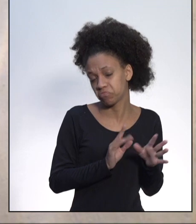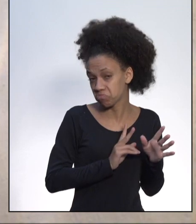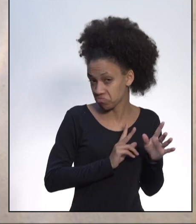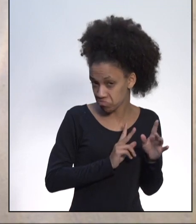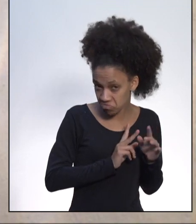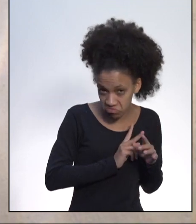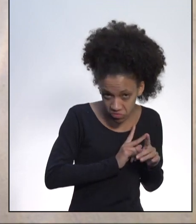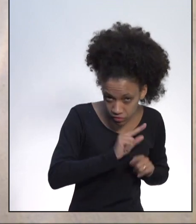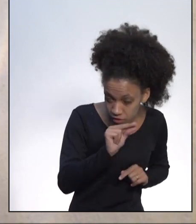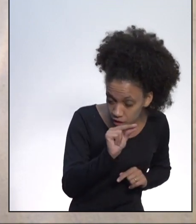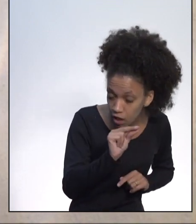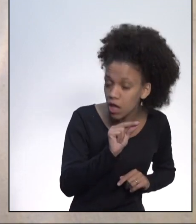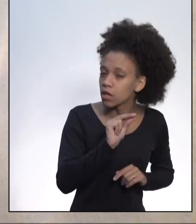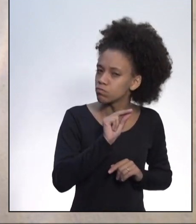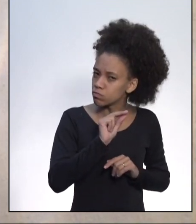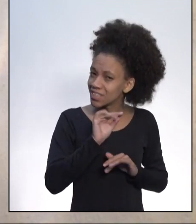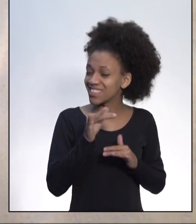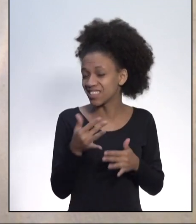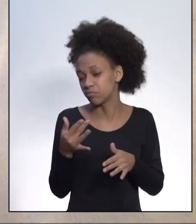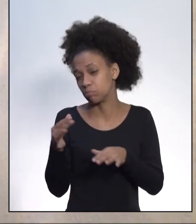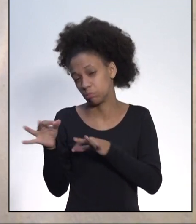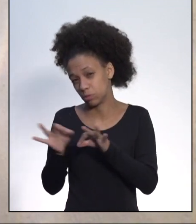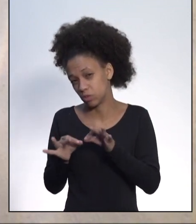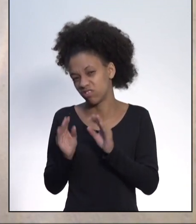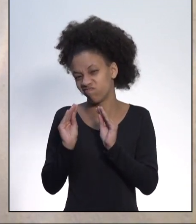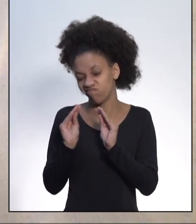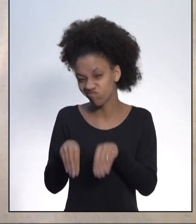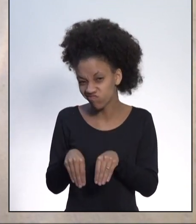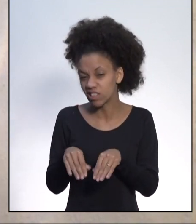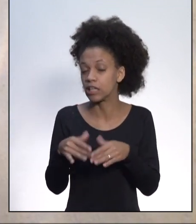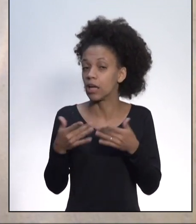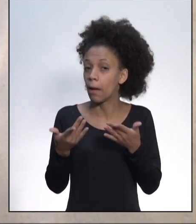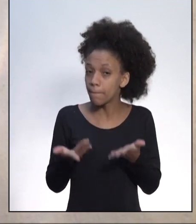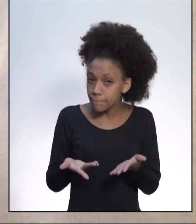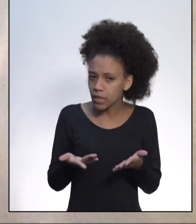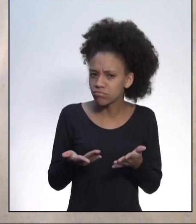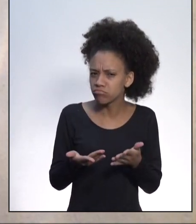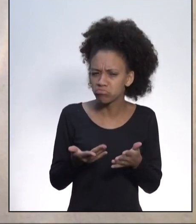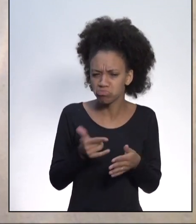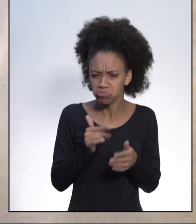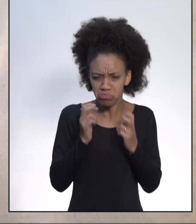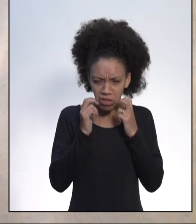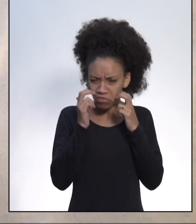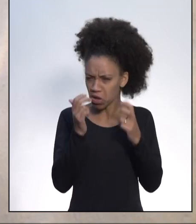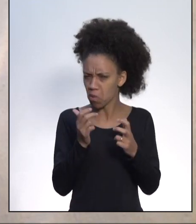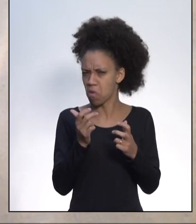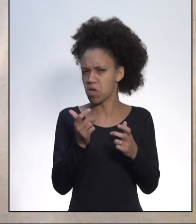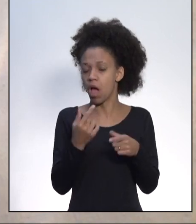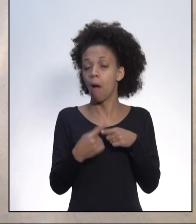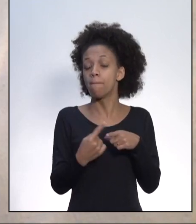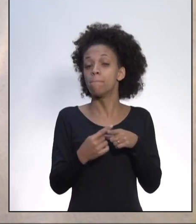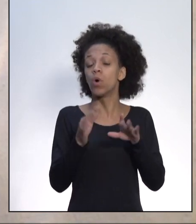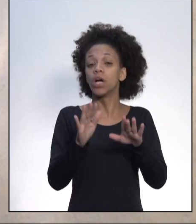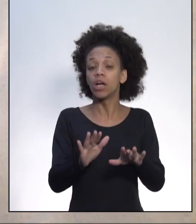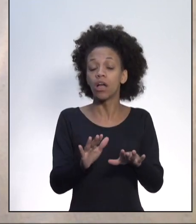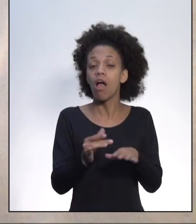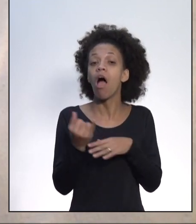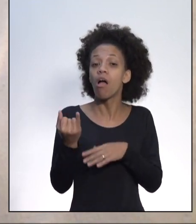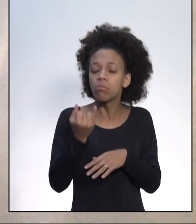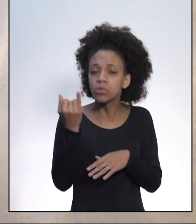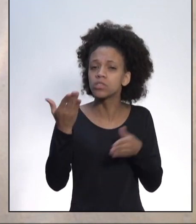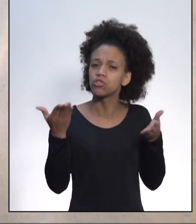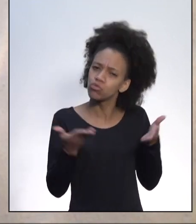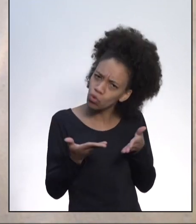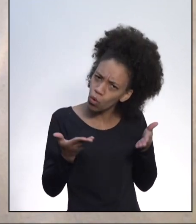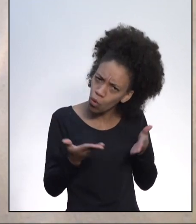vitoriosos e projetos que foram fracassados, né? E eu não tenho nenhuma vergonha de falar isso, porque é muito importante